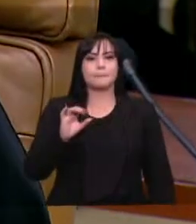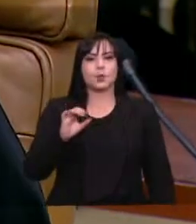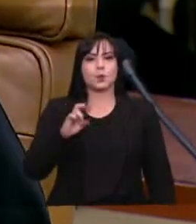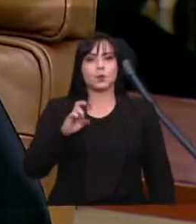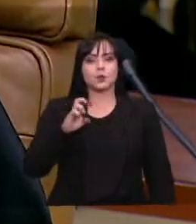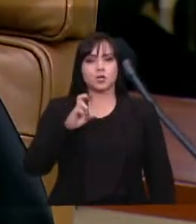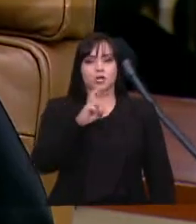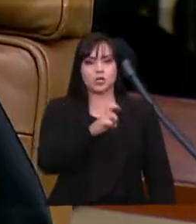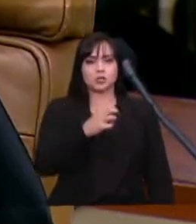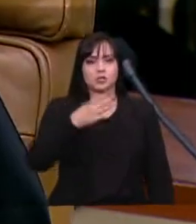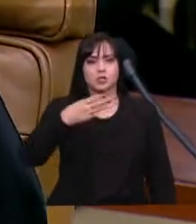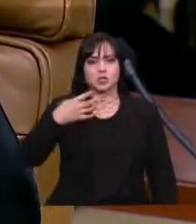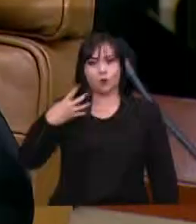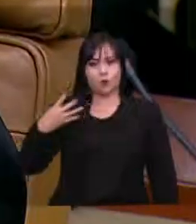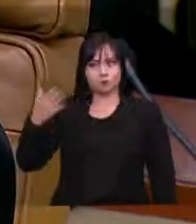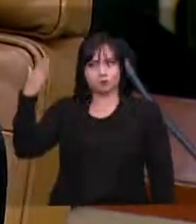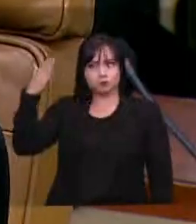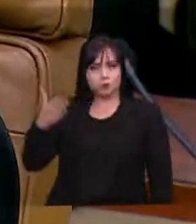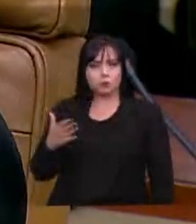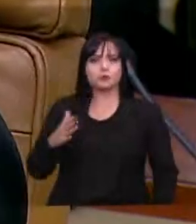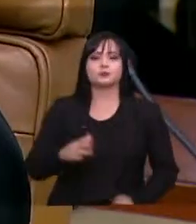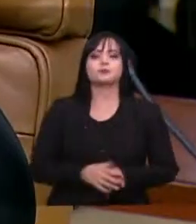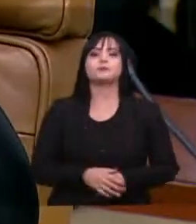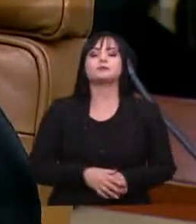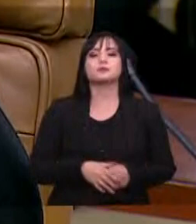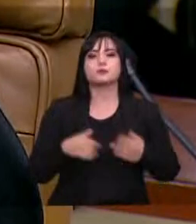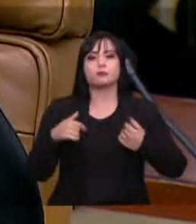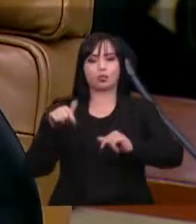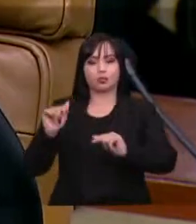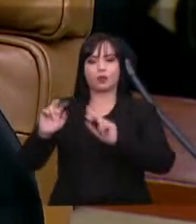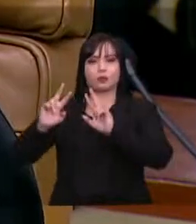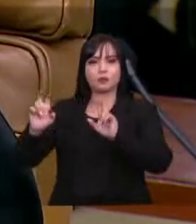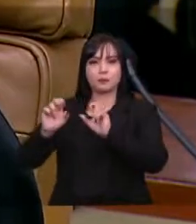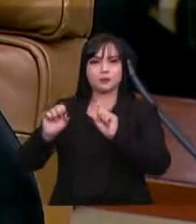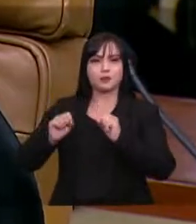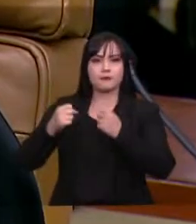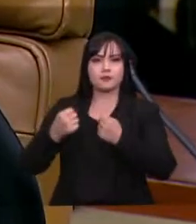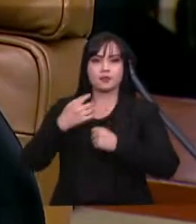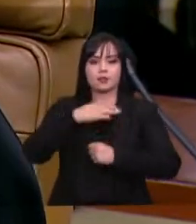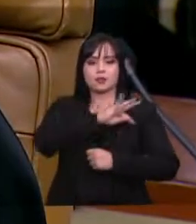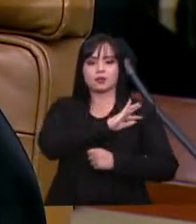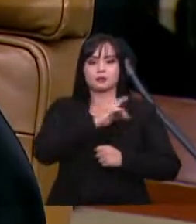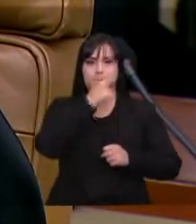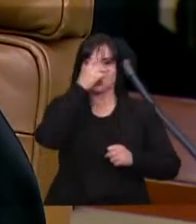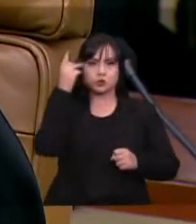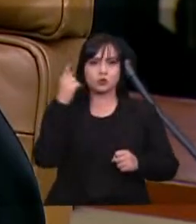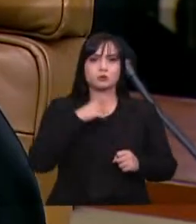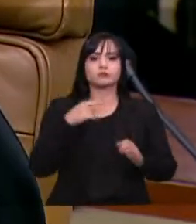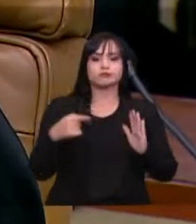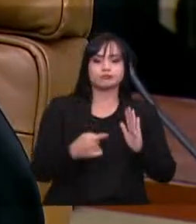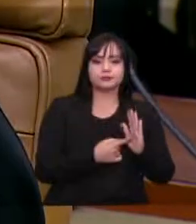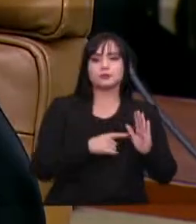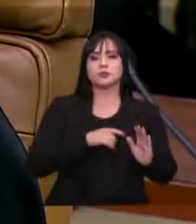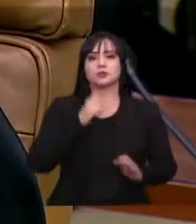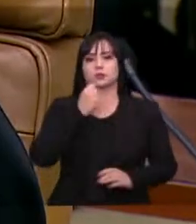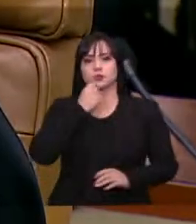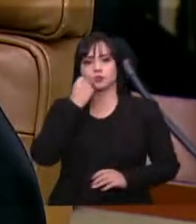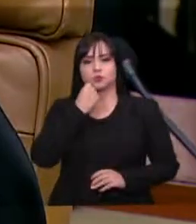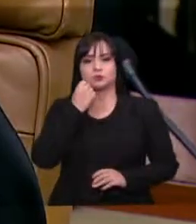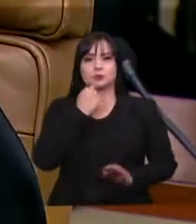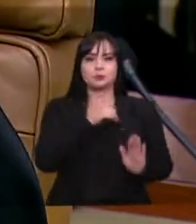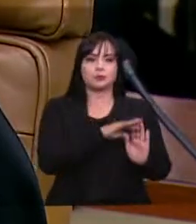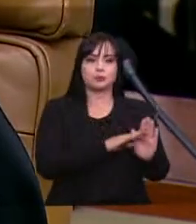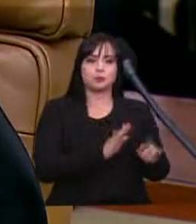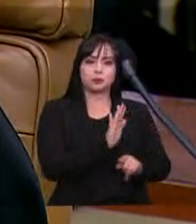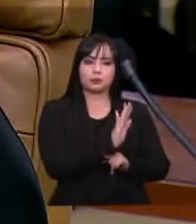4.534 dos Autos nesse ponto a defesa técnica do acusado então Senador com